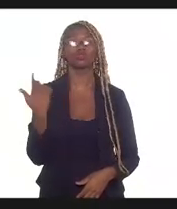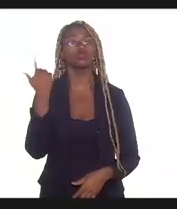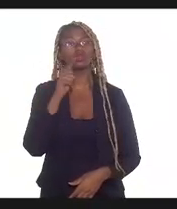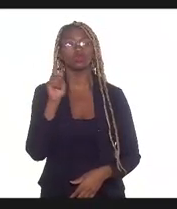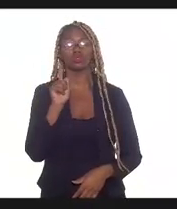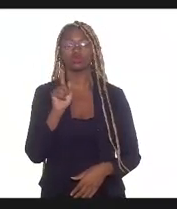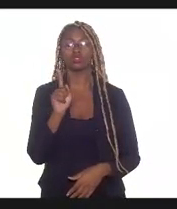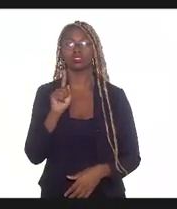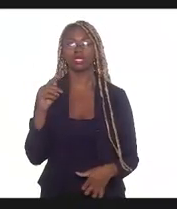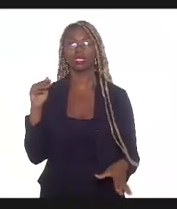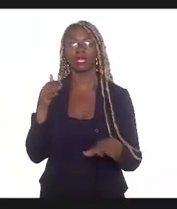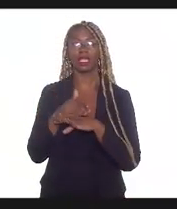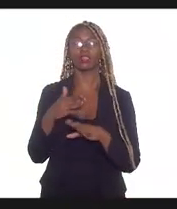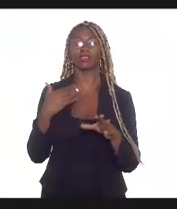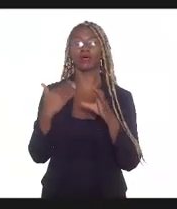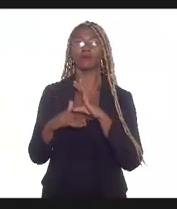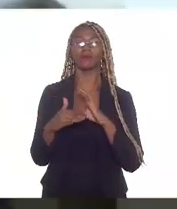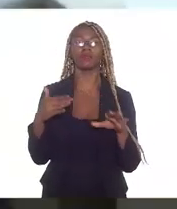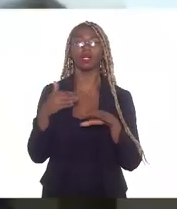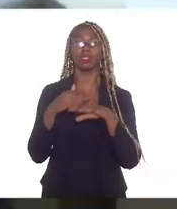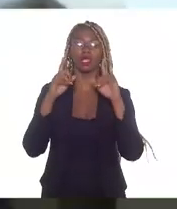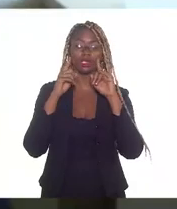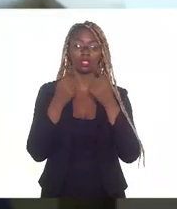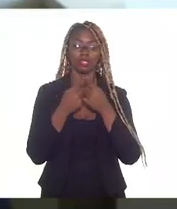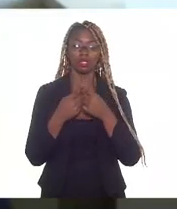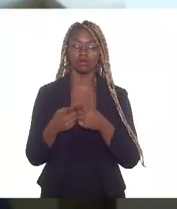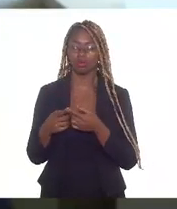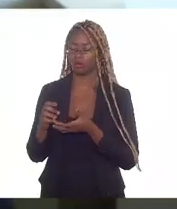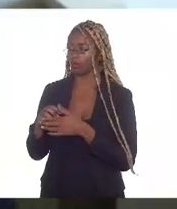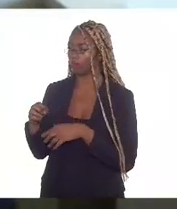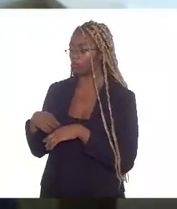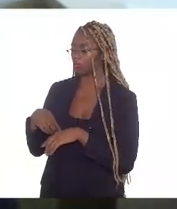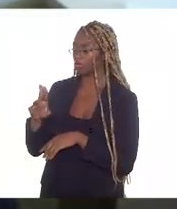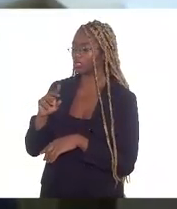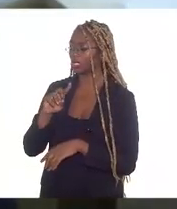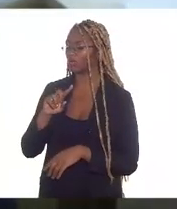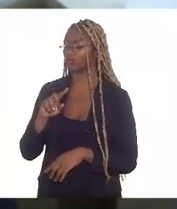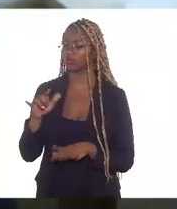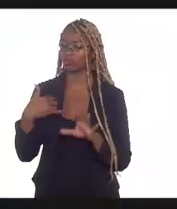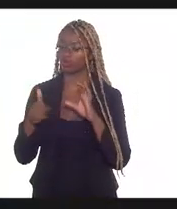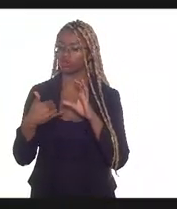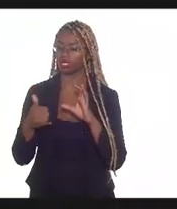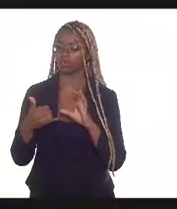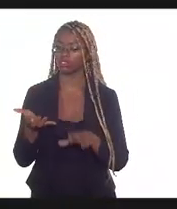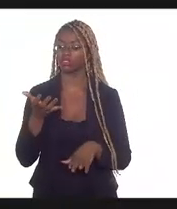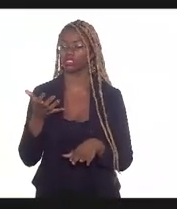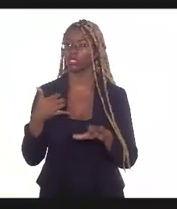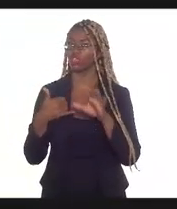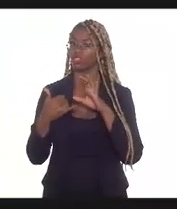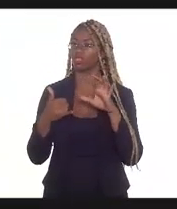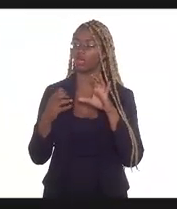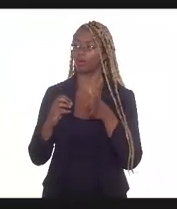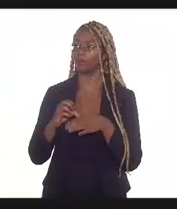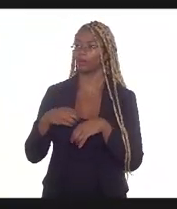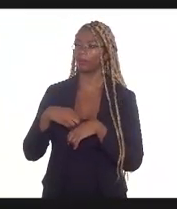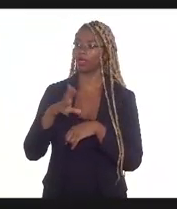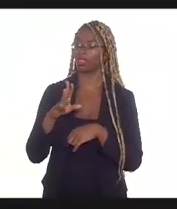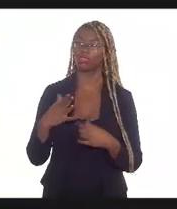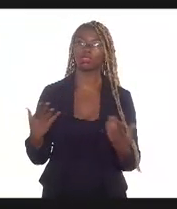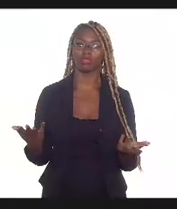puder ajudar o deputado... Manda o Zoom para o Zap, ué. Pois é, se alguém puder enviar o Zoom na técnica, puder mandar para o